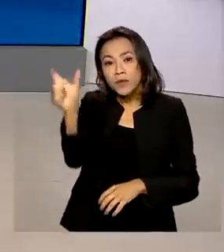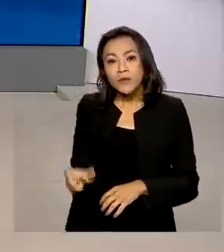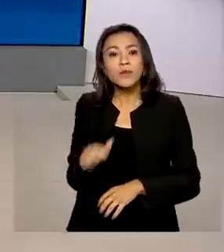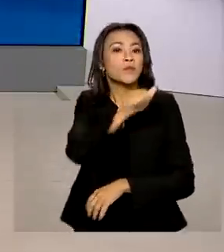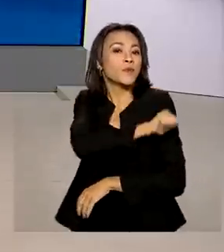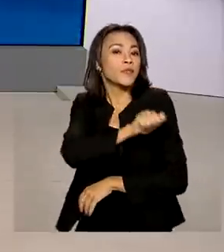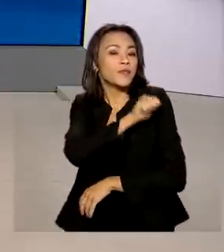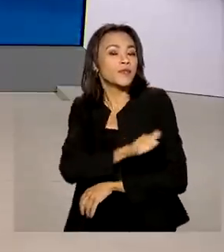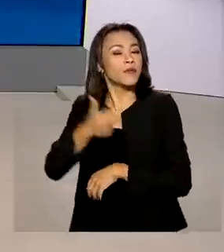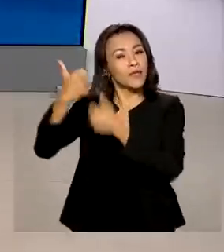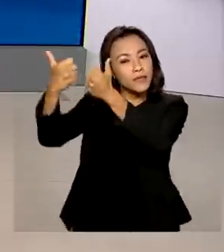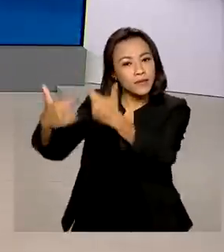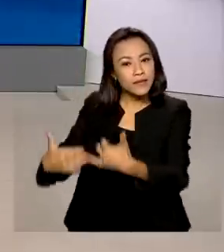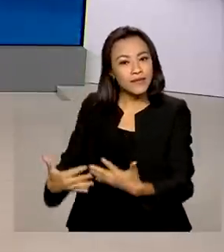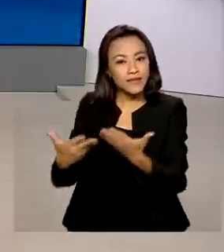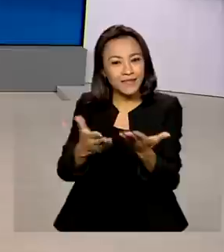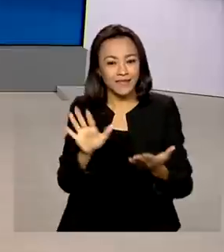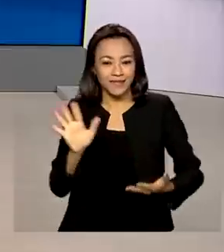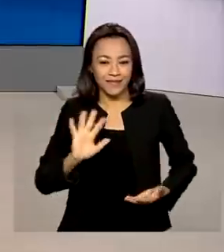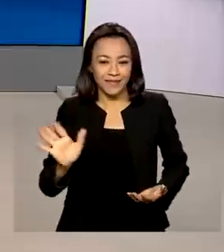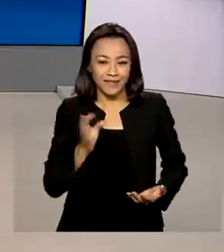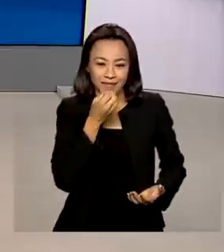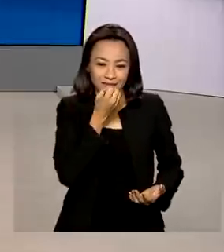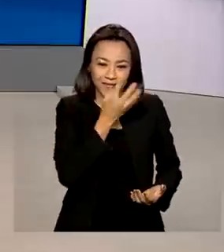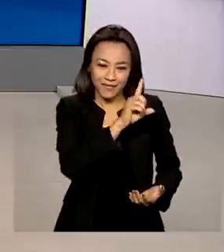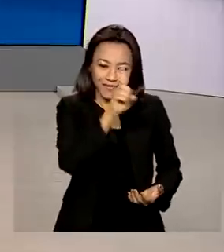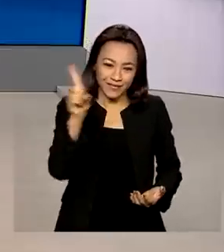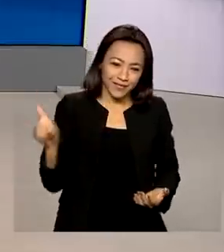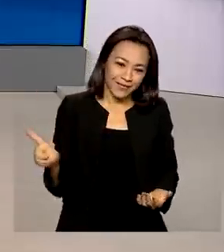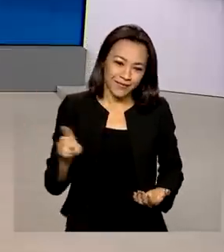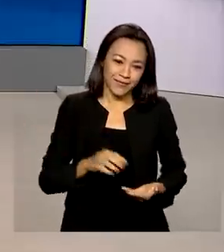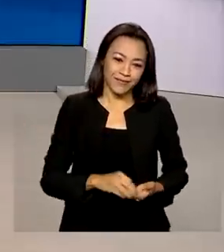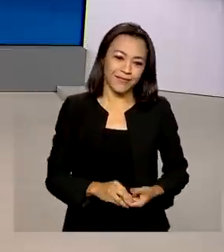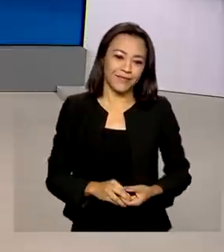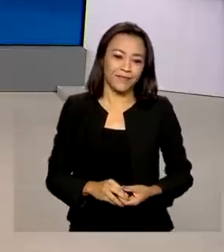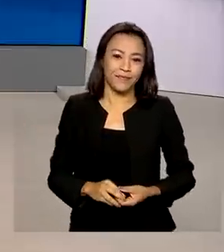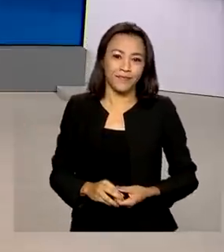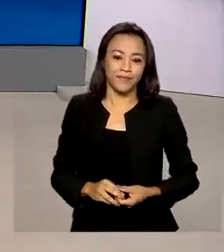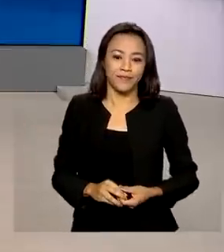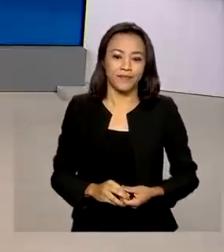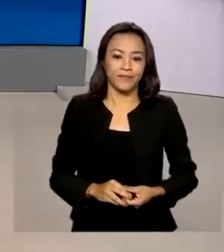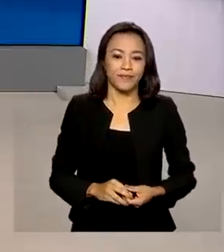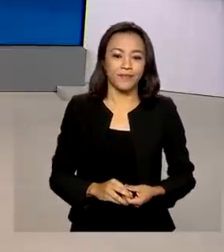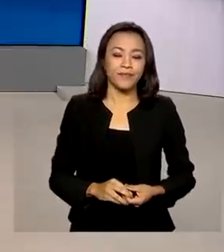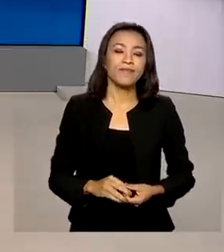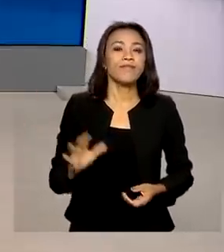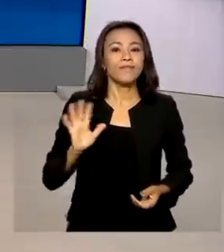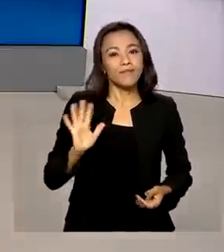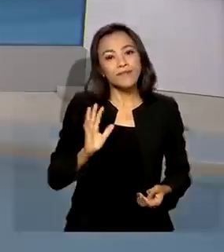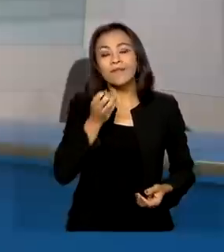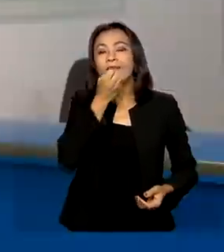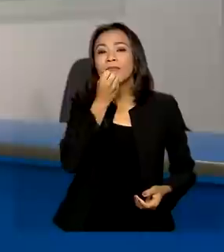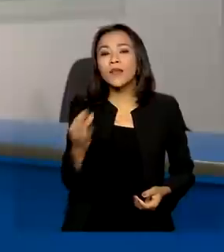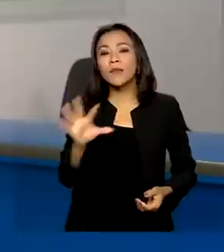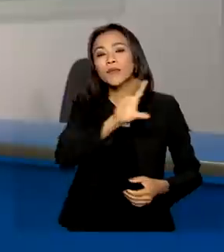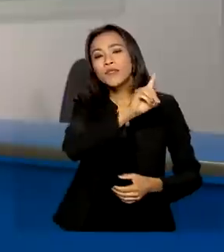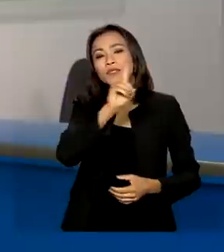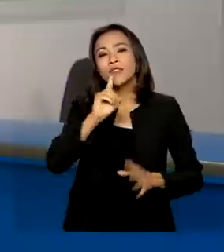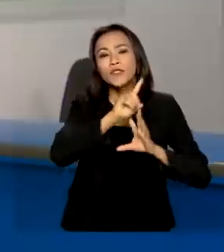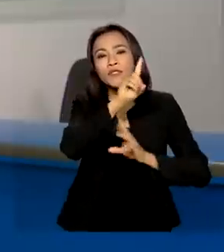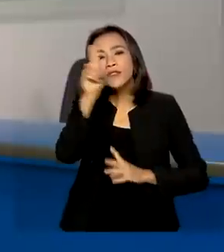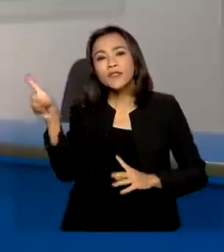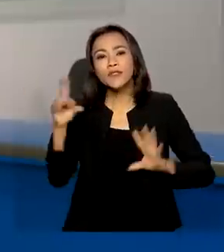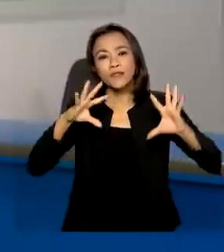lá atrás ao vivo as informações para gente Oi Cláudia Bom dia o pão de Renata Bom dia a